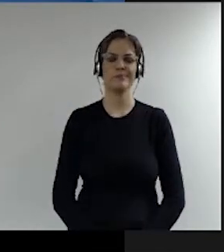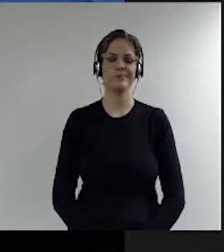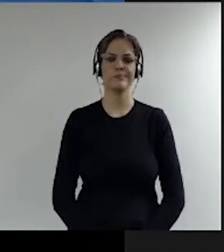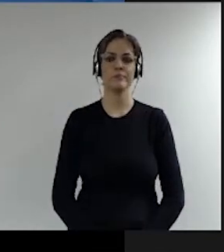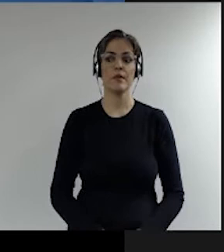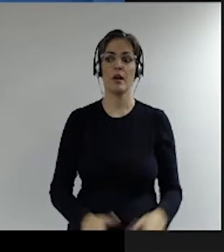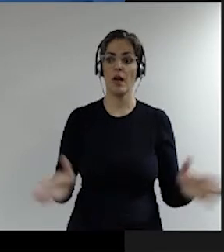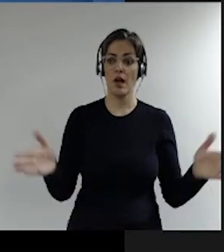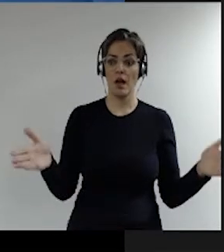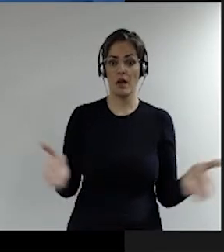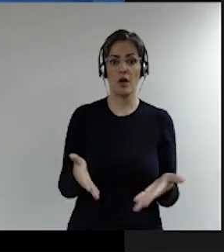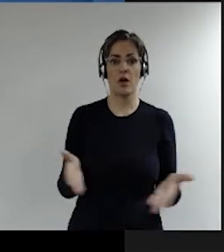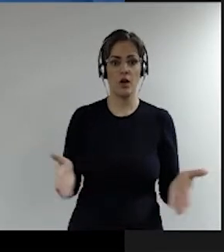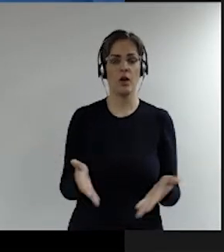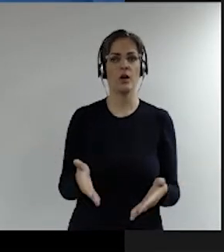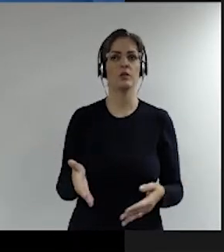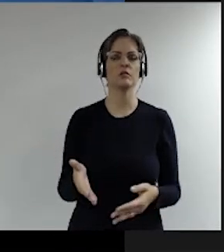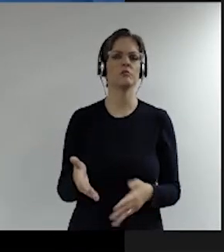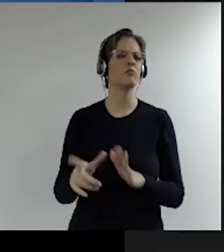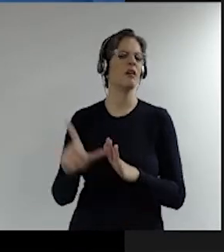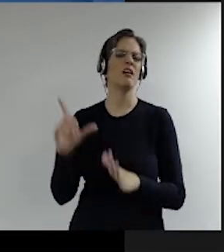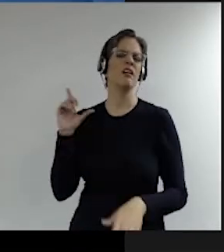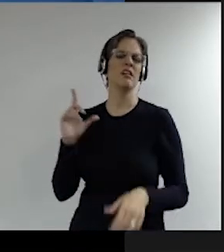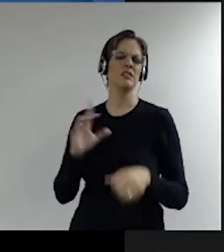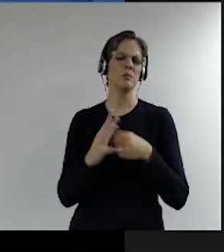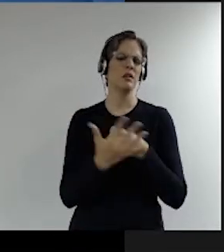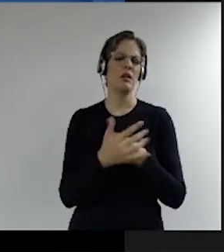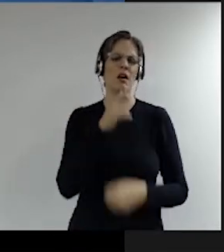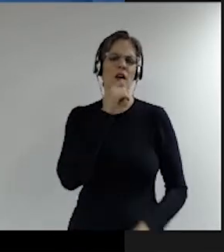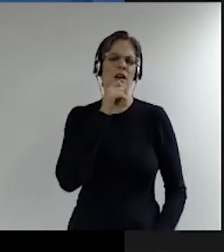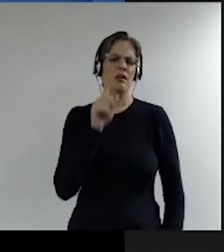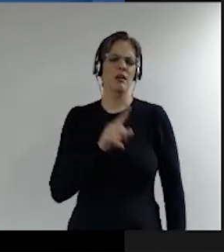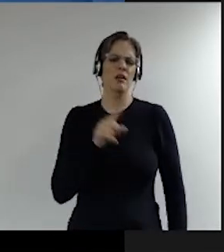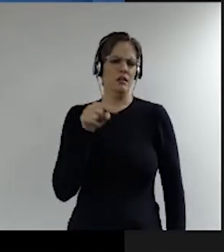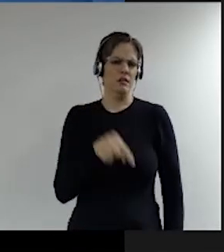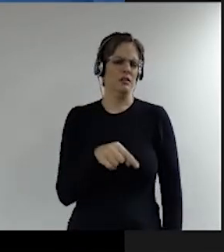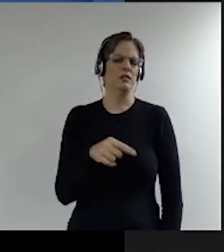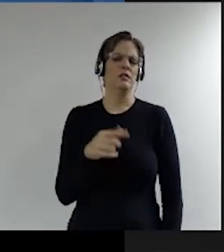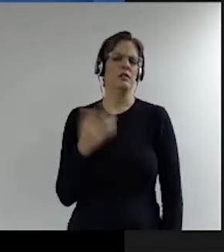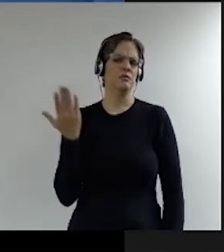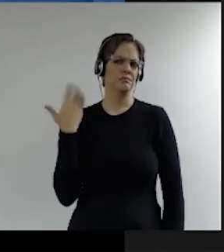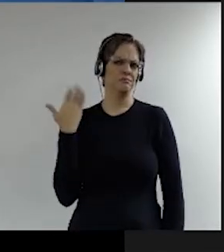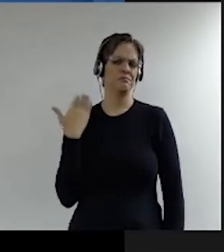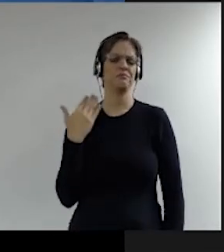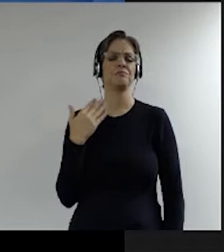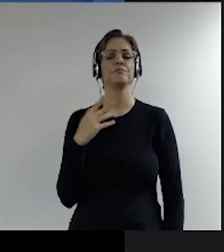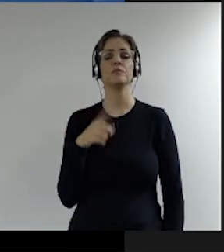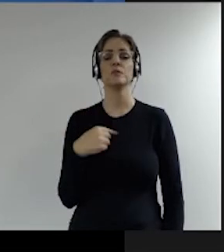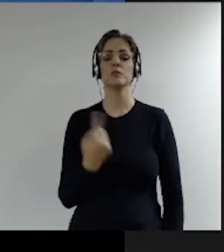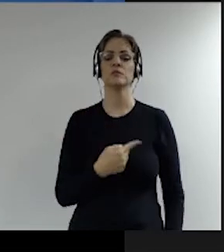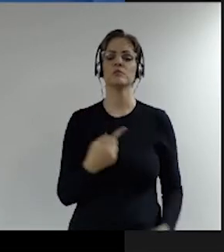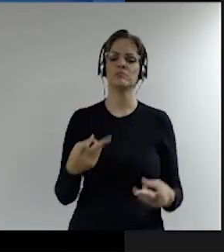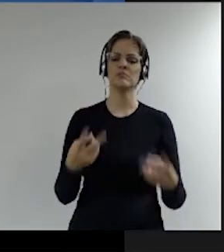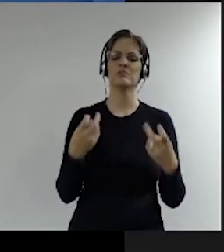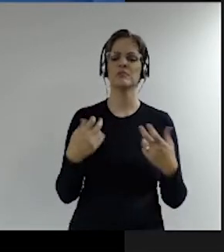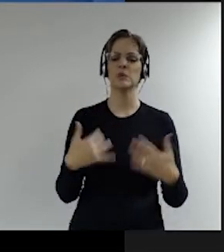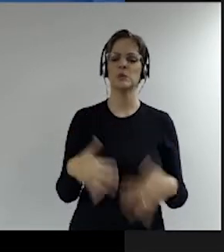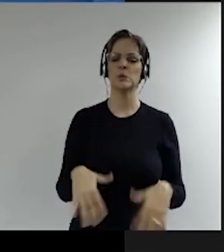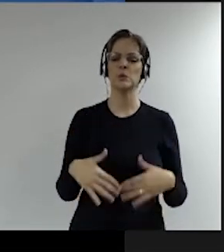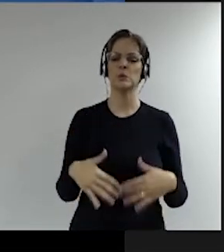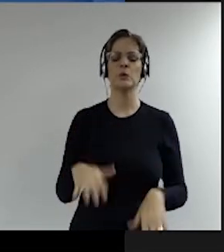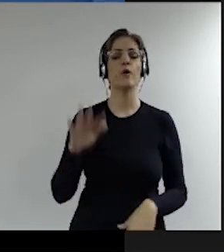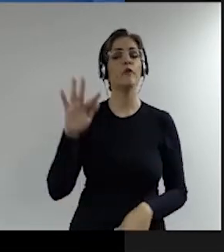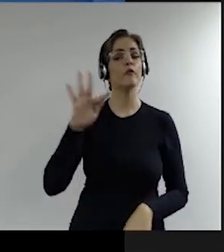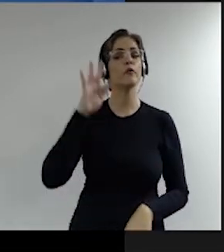vivendo tempos, antes mesmo da pandemia, do que veio a ser chamado de o futuro do trabalho,